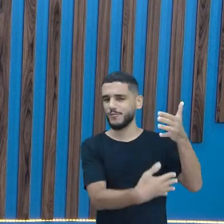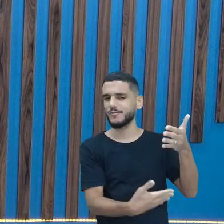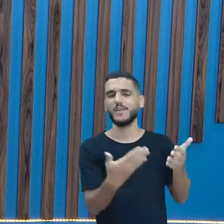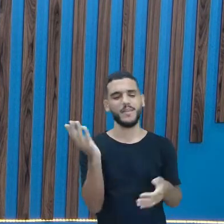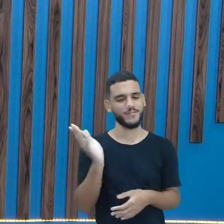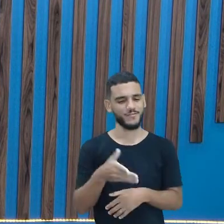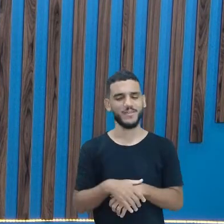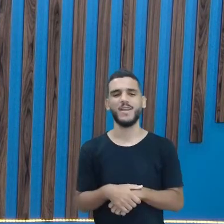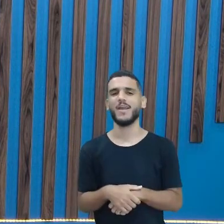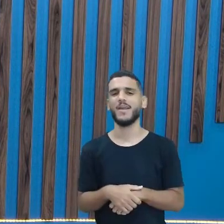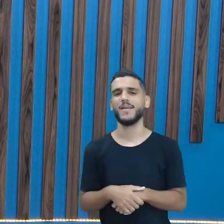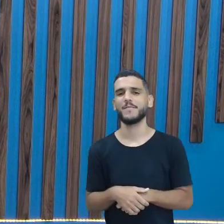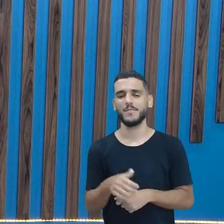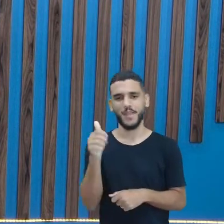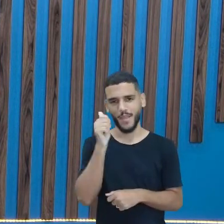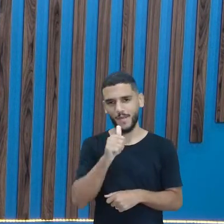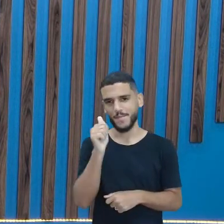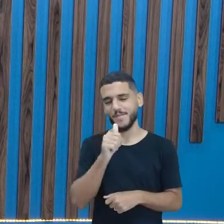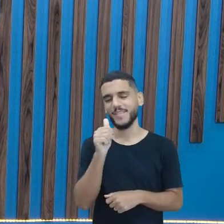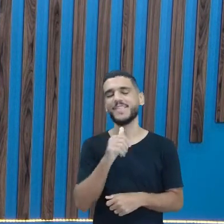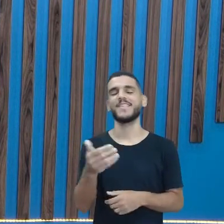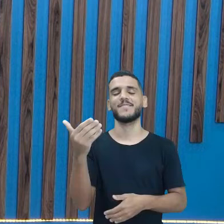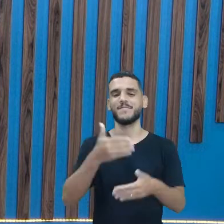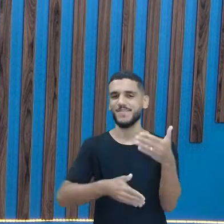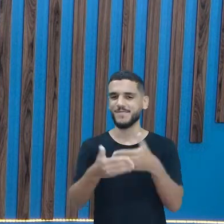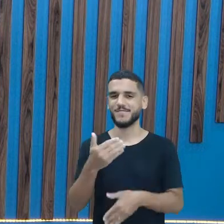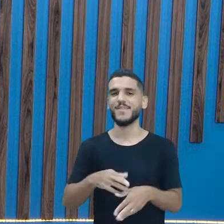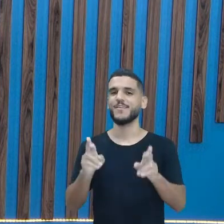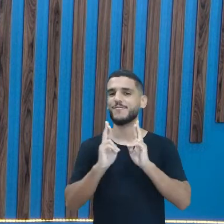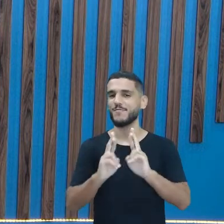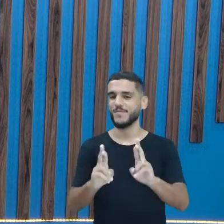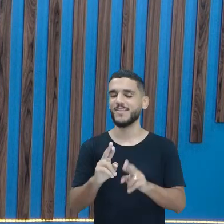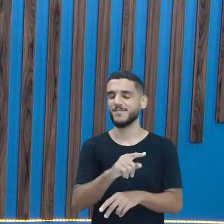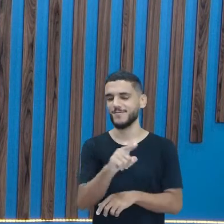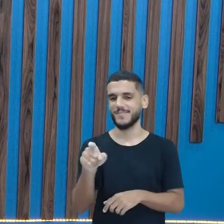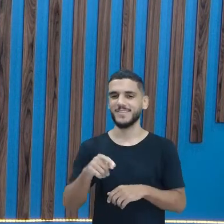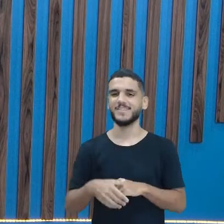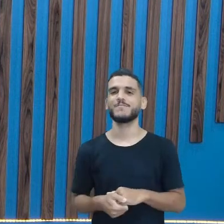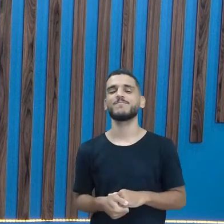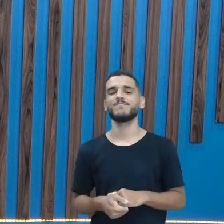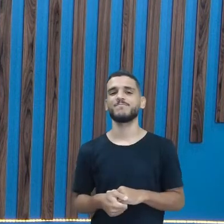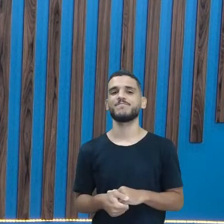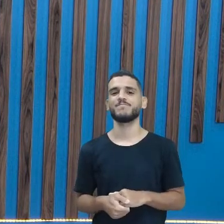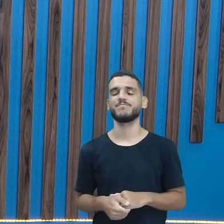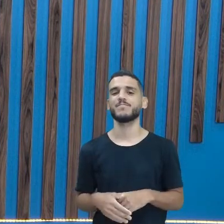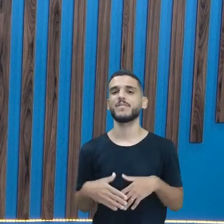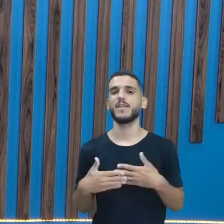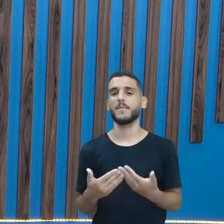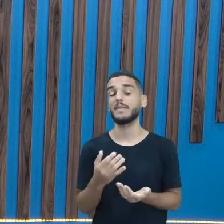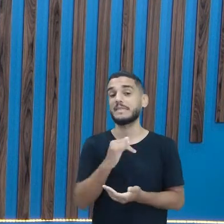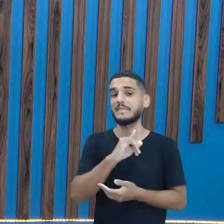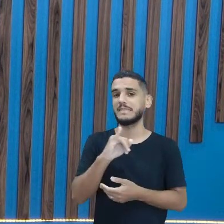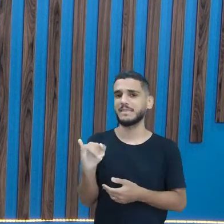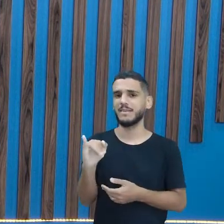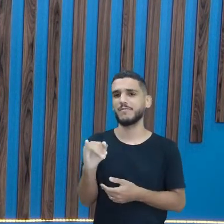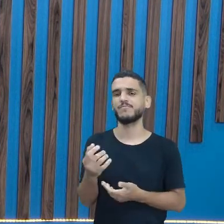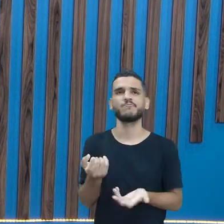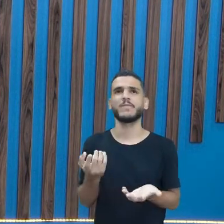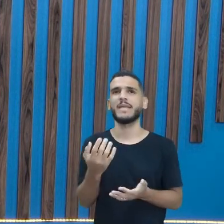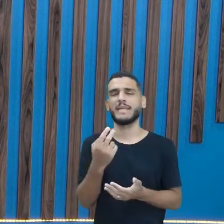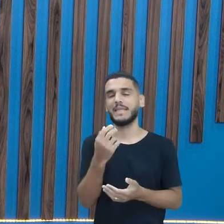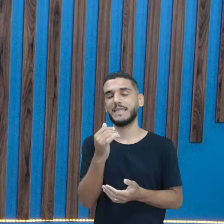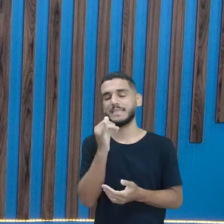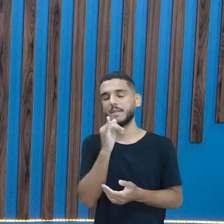as meninas super poderosas, e a gente aguarda sempre mais por vocês, tá bom? Ó, se você por acaso não pôde assistir as